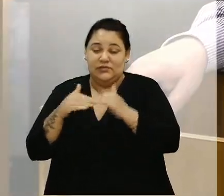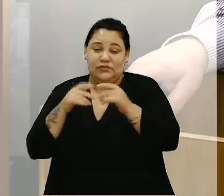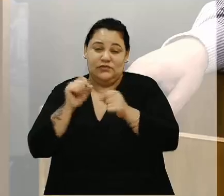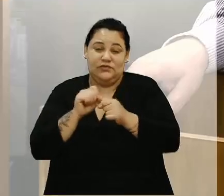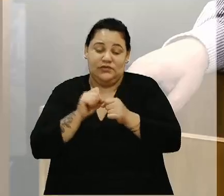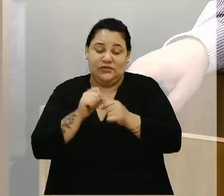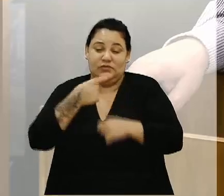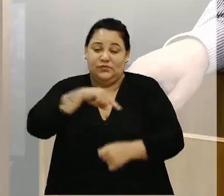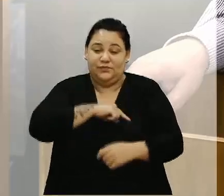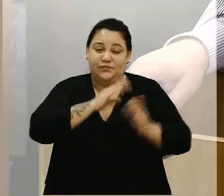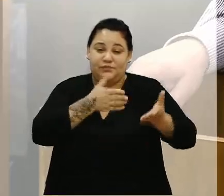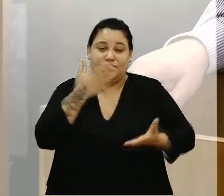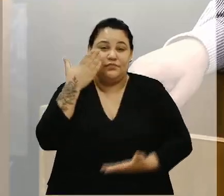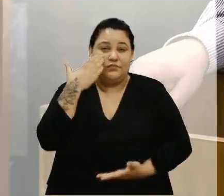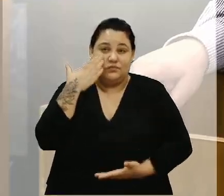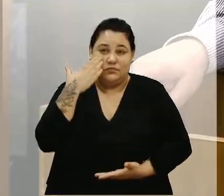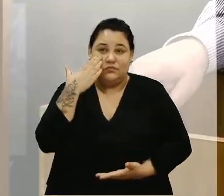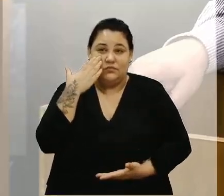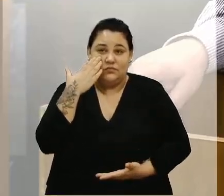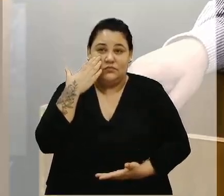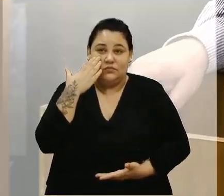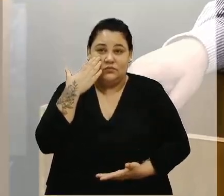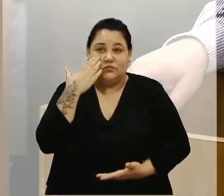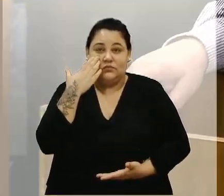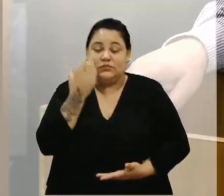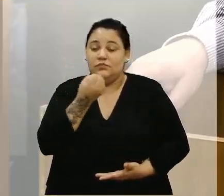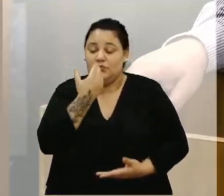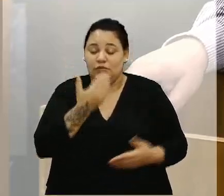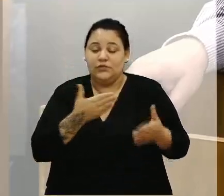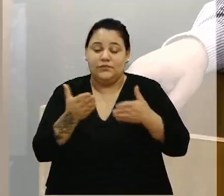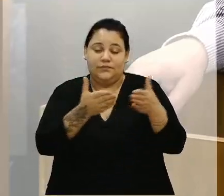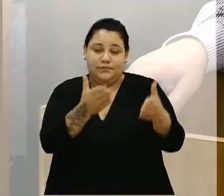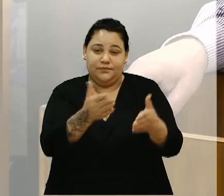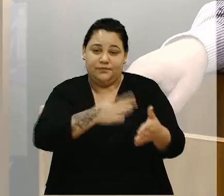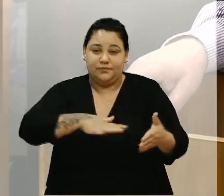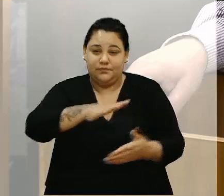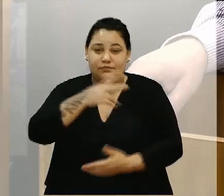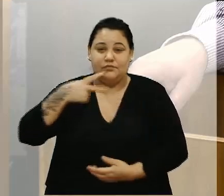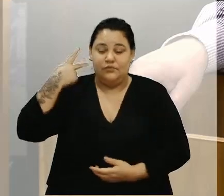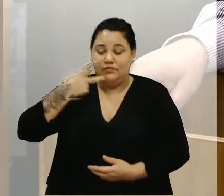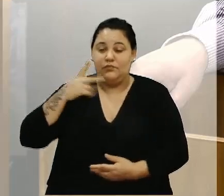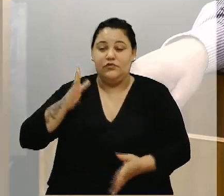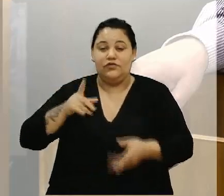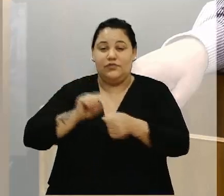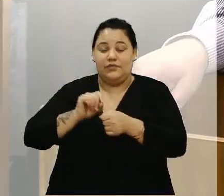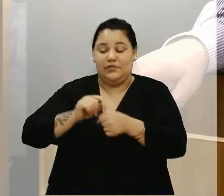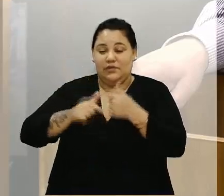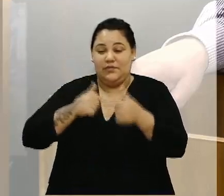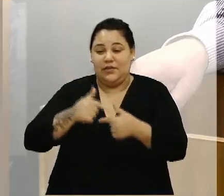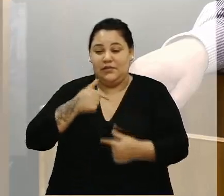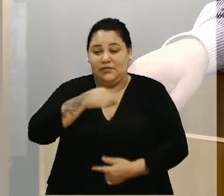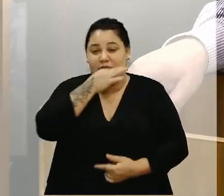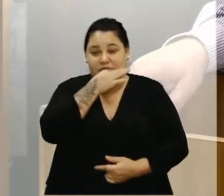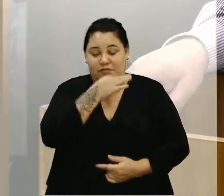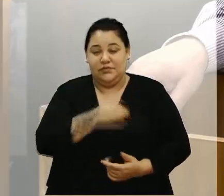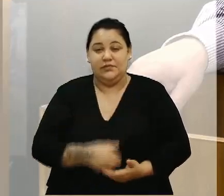gente sabe que projeta bons caminhos para ela, porque ela tem feito por Caxias. A gente sabe que